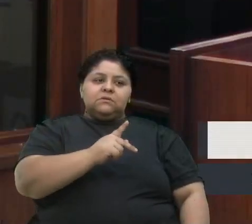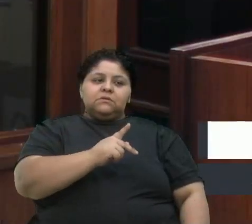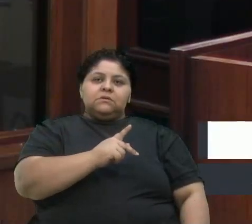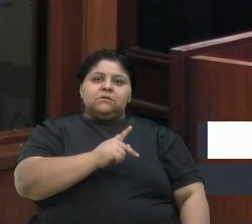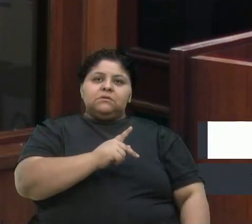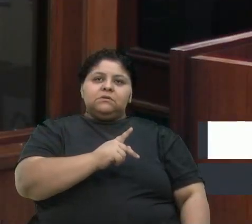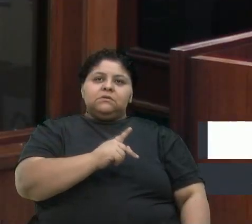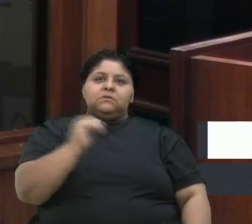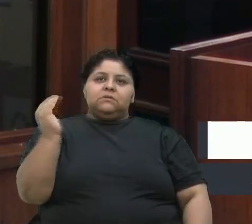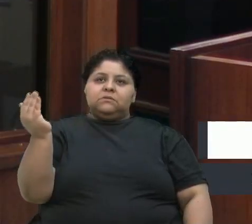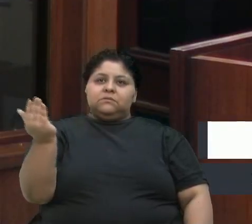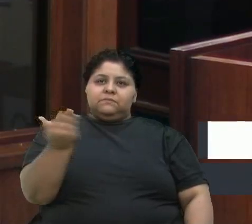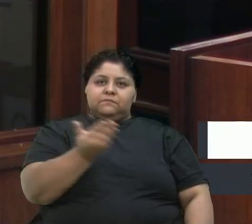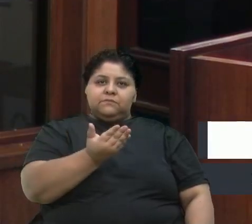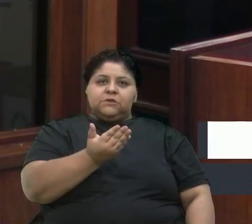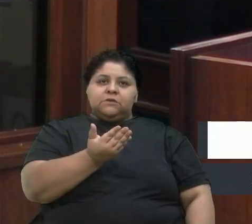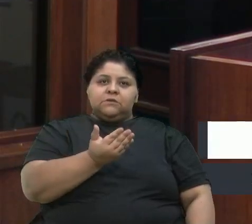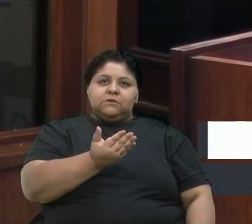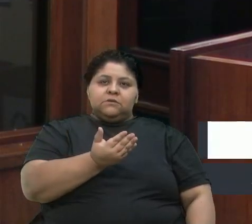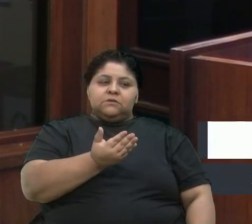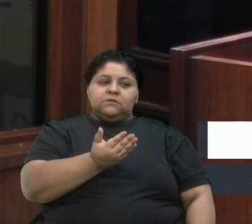colegas,